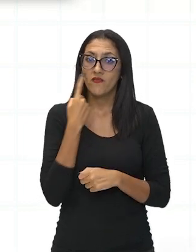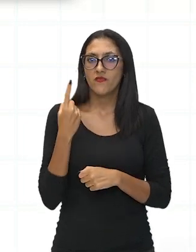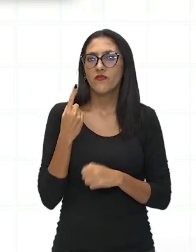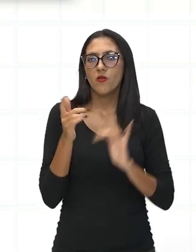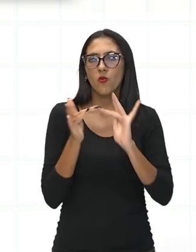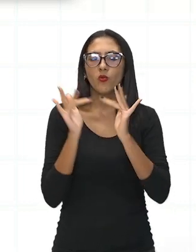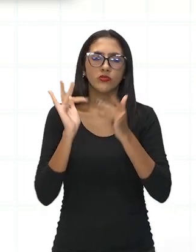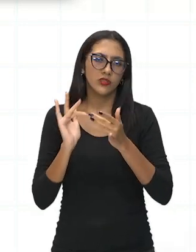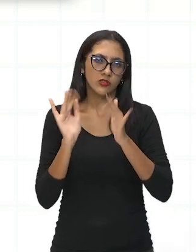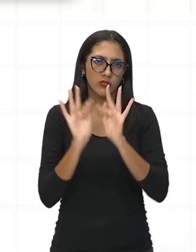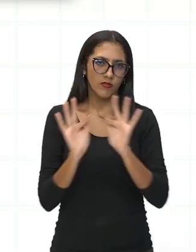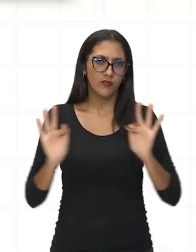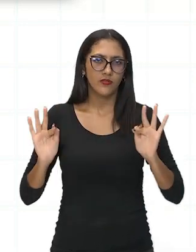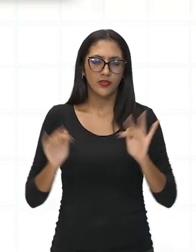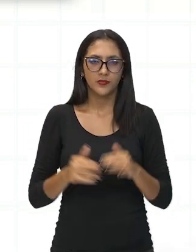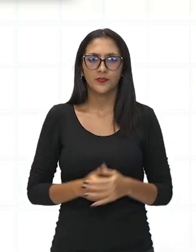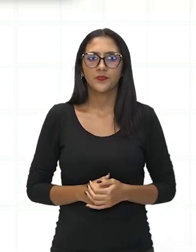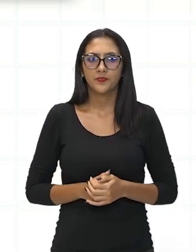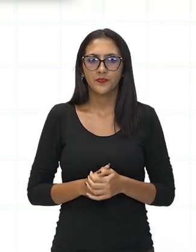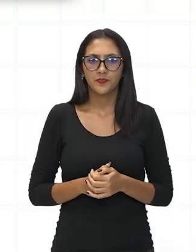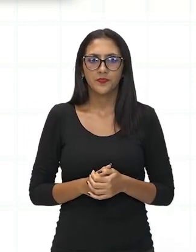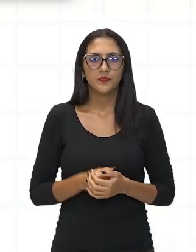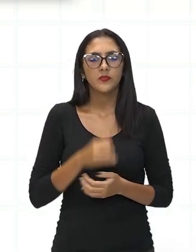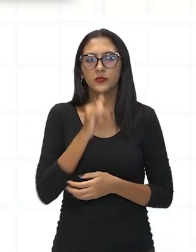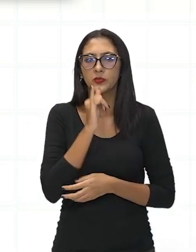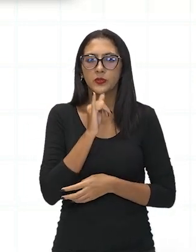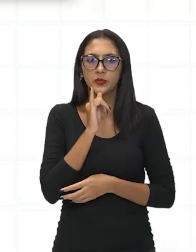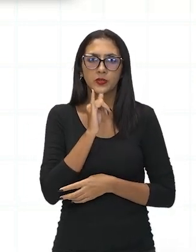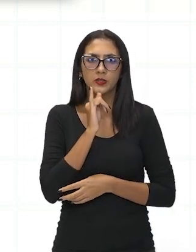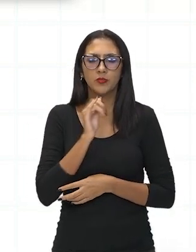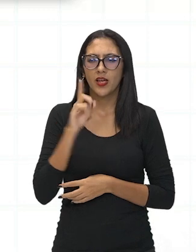certo? Então, eu não vou dizer, ele estava